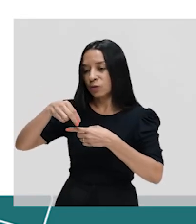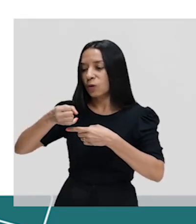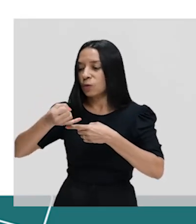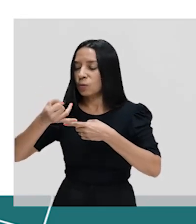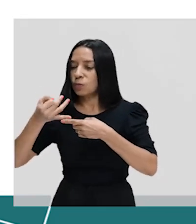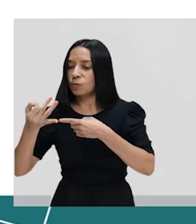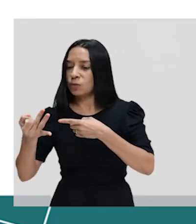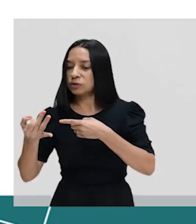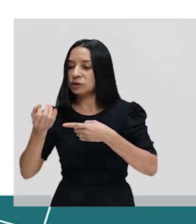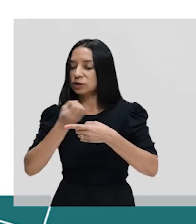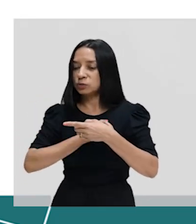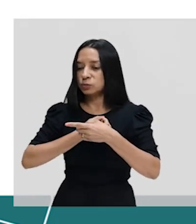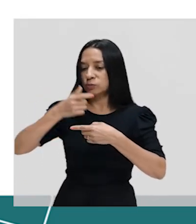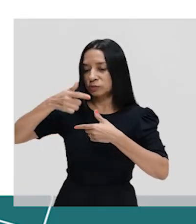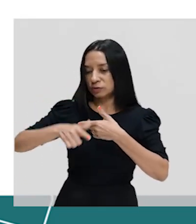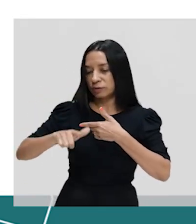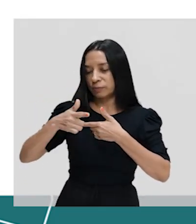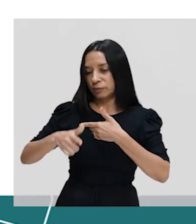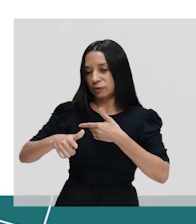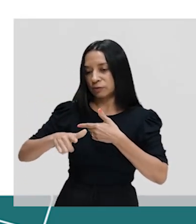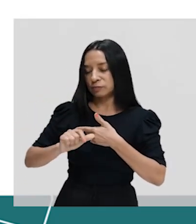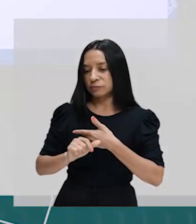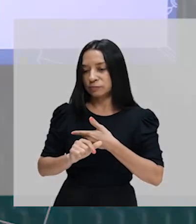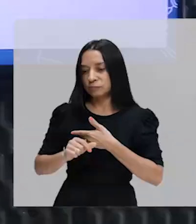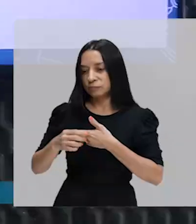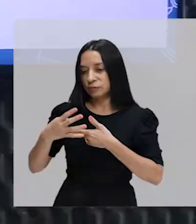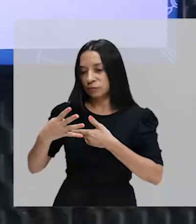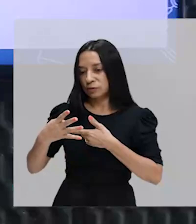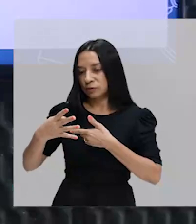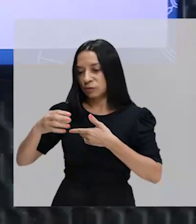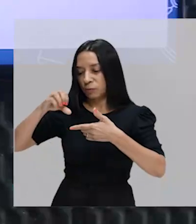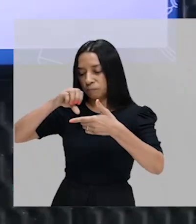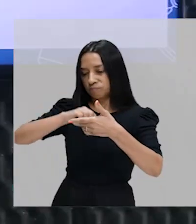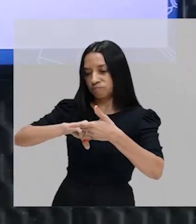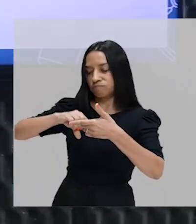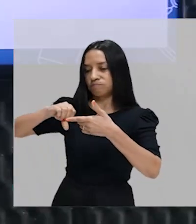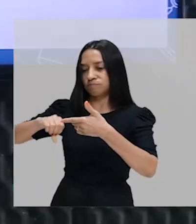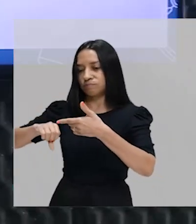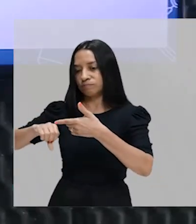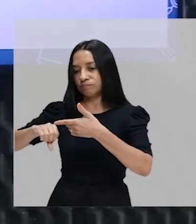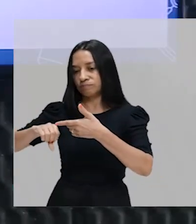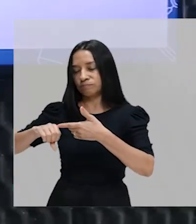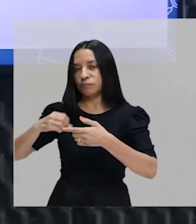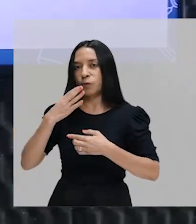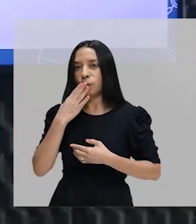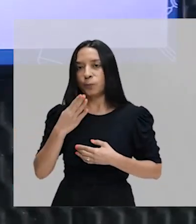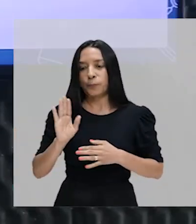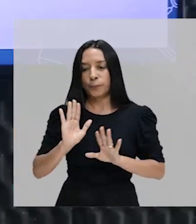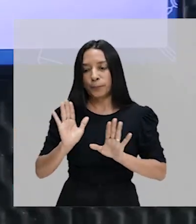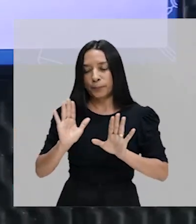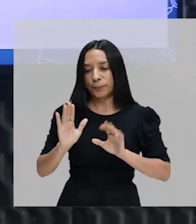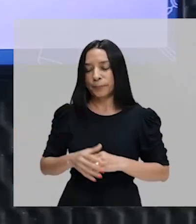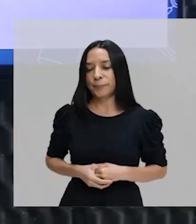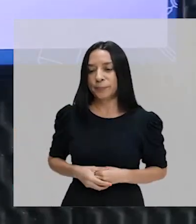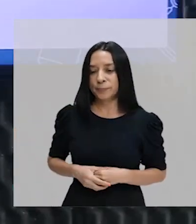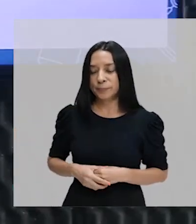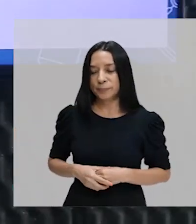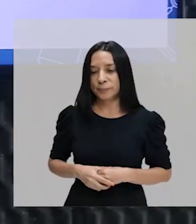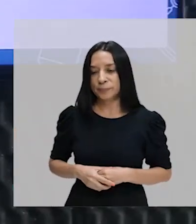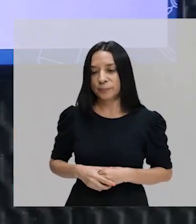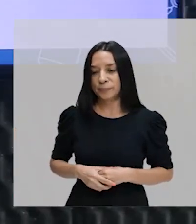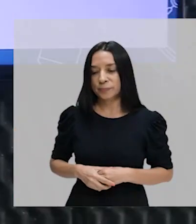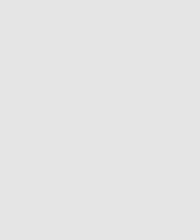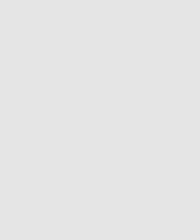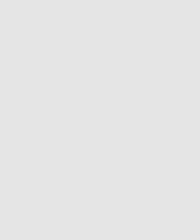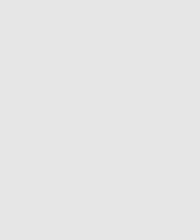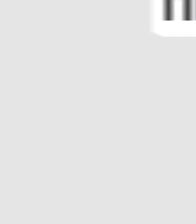quantidade de algarismos que se repete, são 2, 43, corresponde a cada 9. Aqui, 9, 9. Beijo para vocês, até a próxima aula. Tchau, tchau.